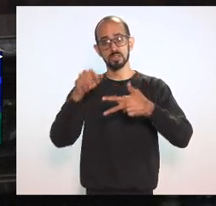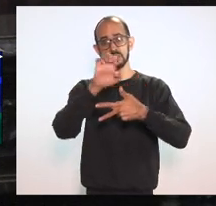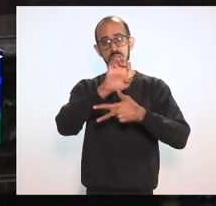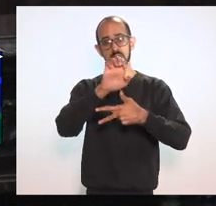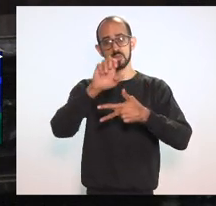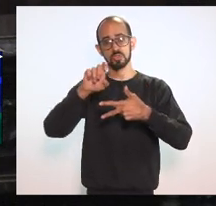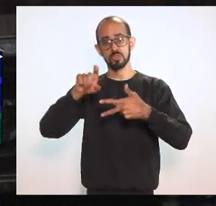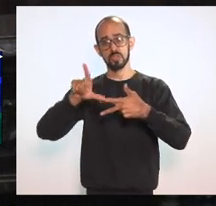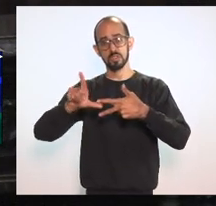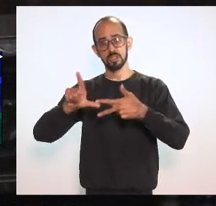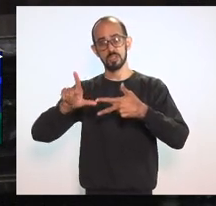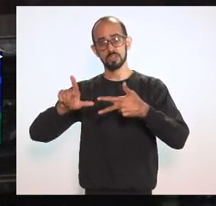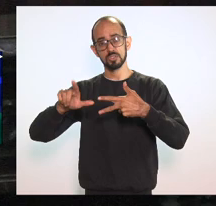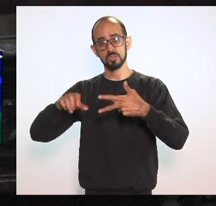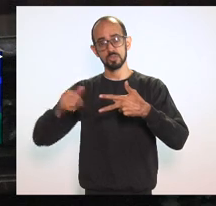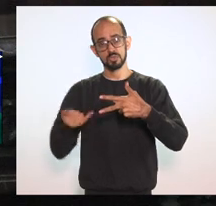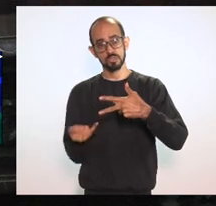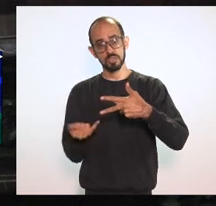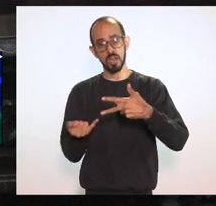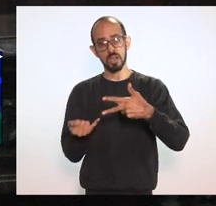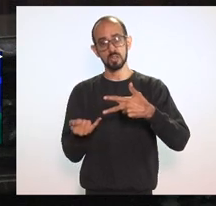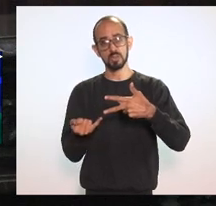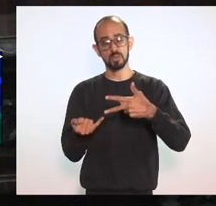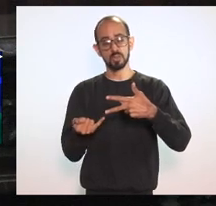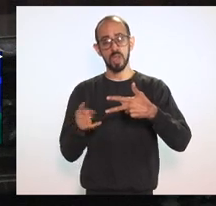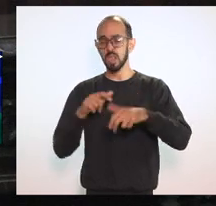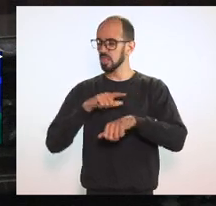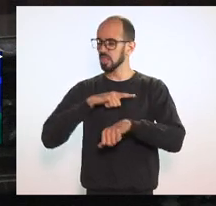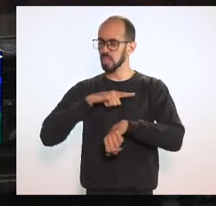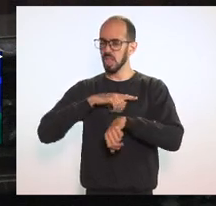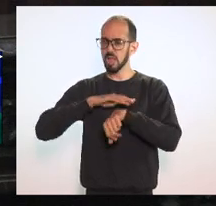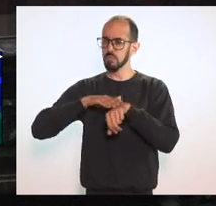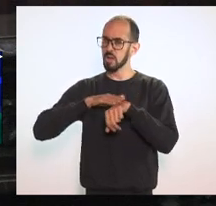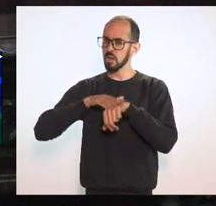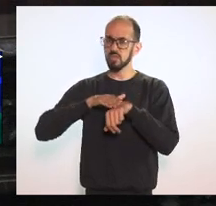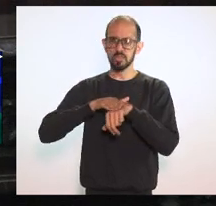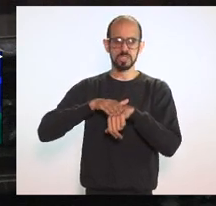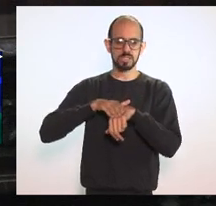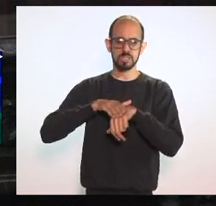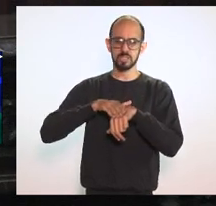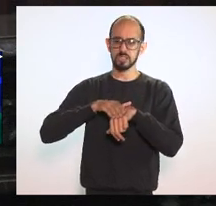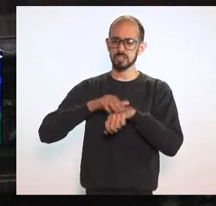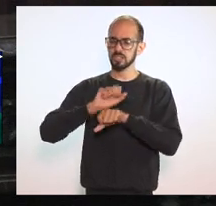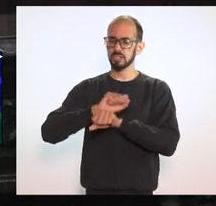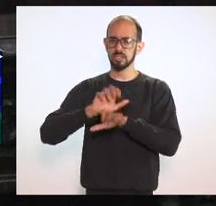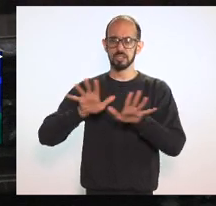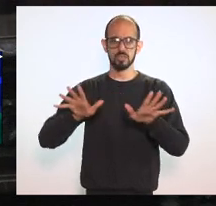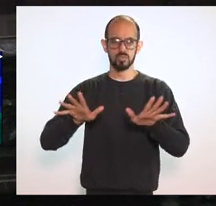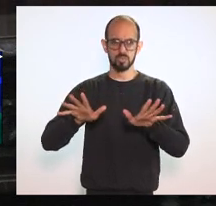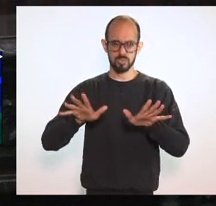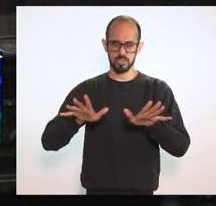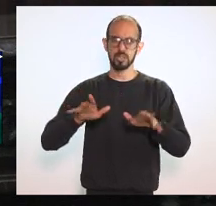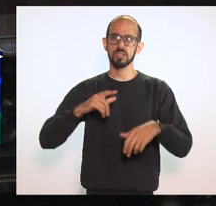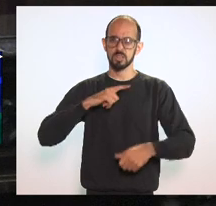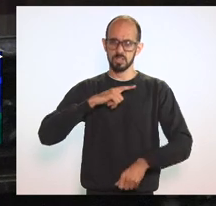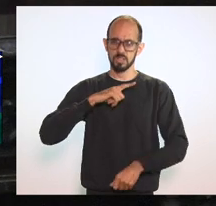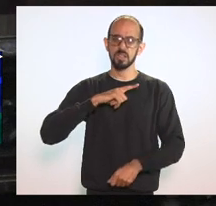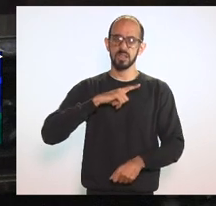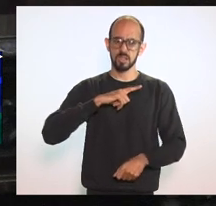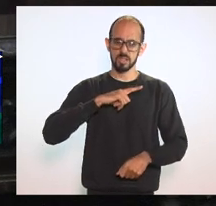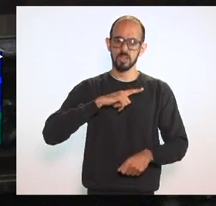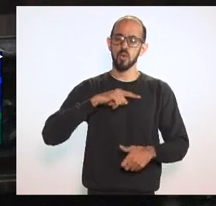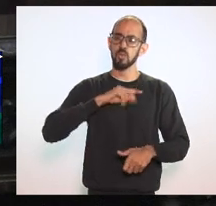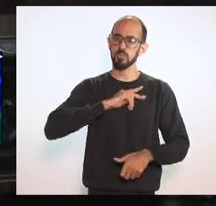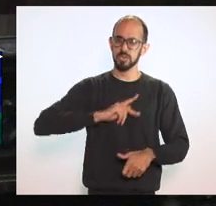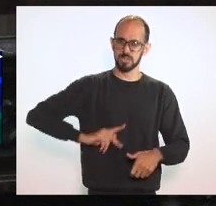converso tem uma tem conversas absolutamente republicanos e fraternos com presidente dessa casa com os presidentes poder